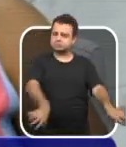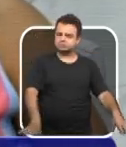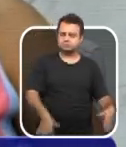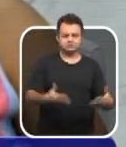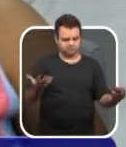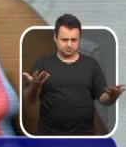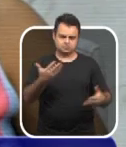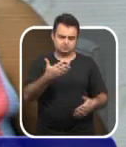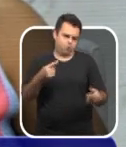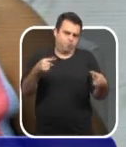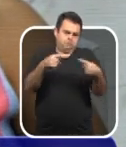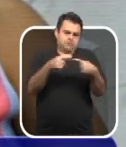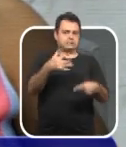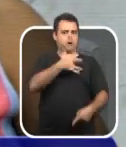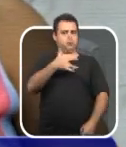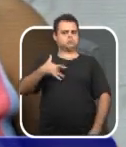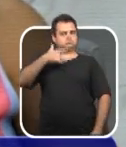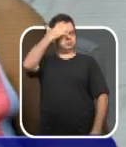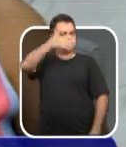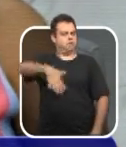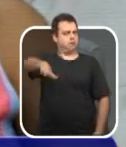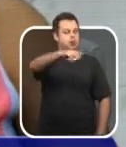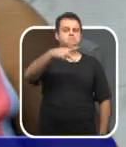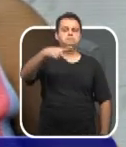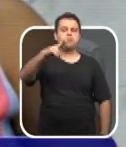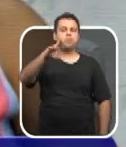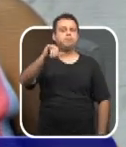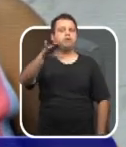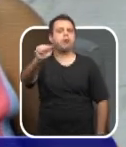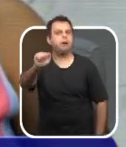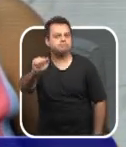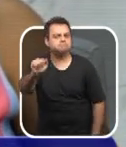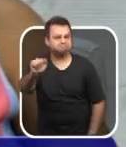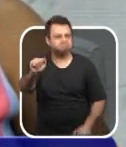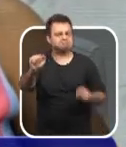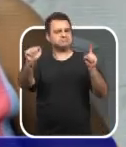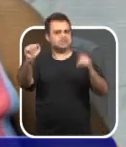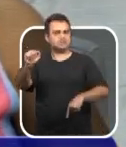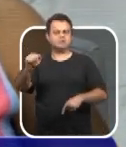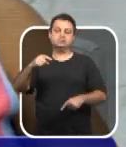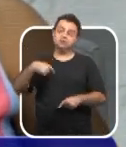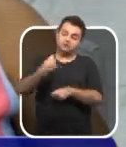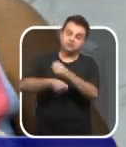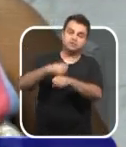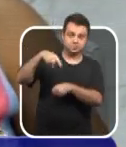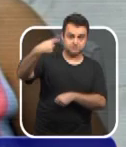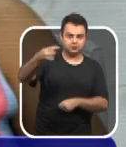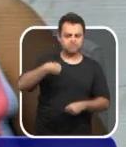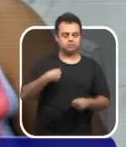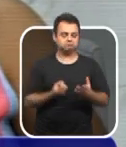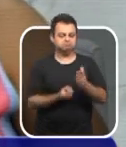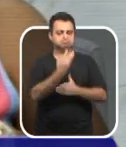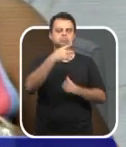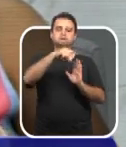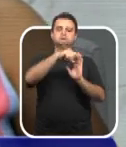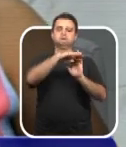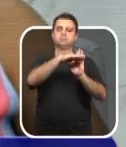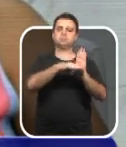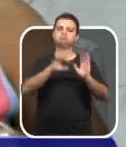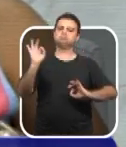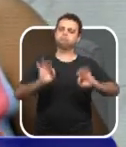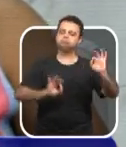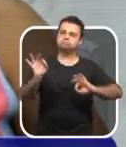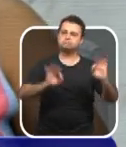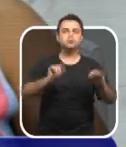empenhar nesse ano de 2023, para que a gente tenha esse programa nas escolas, buscar parcerias, pessoas